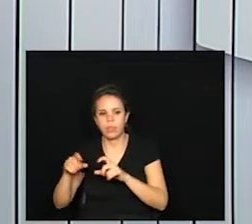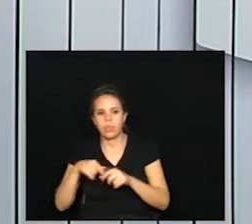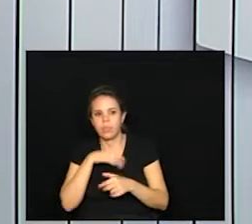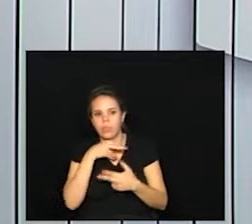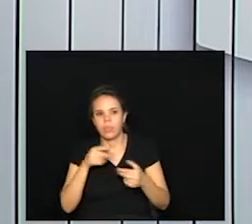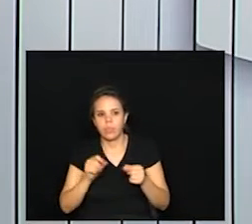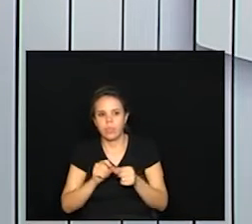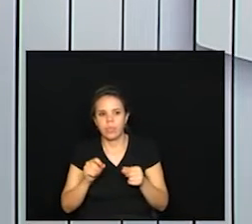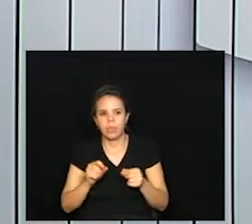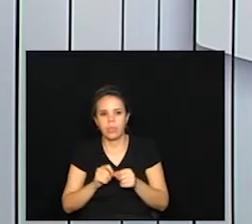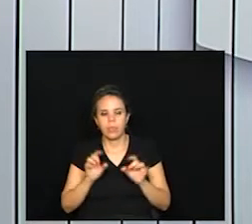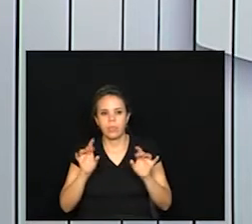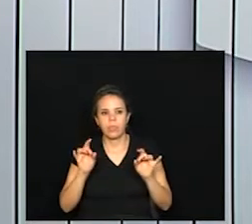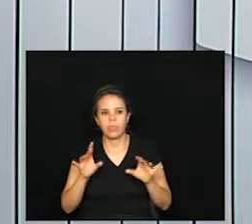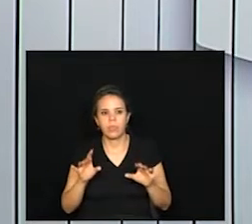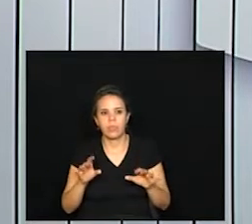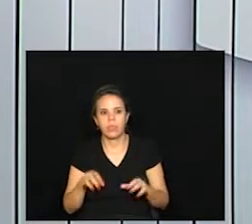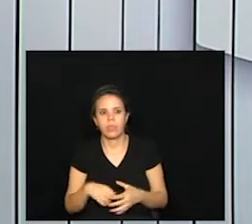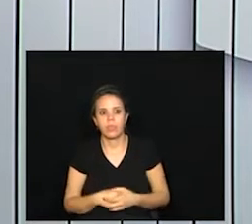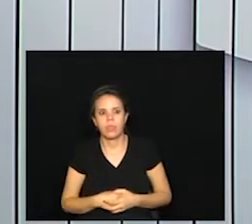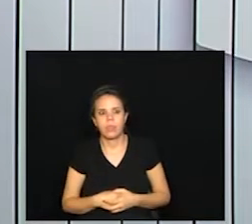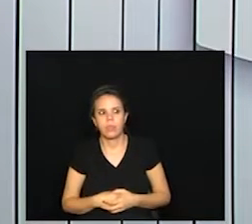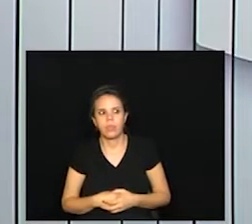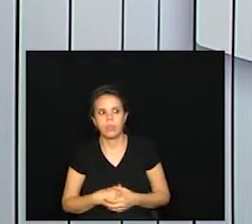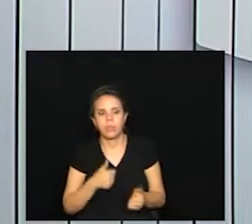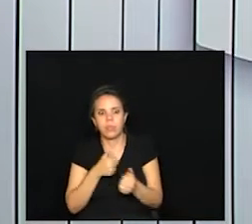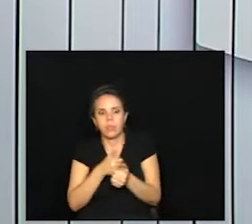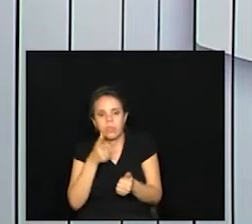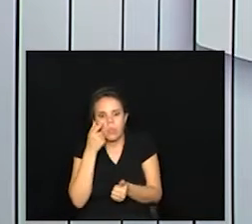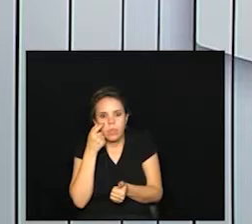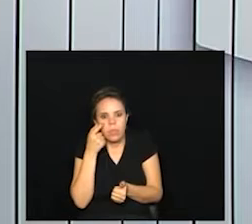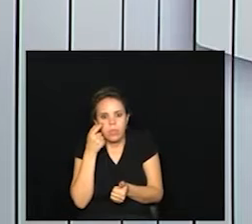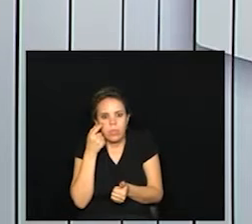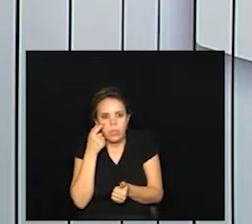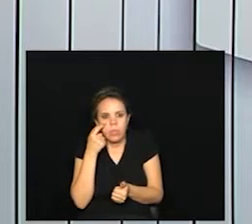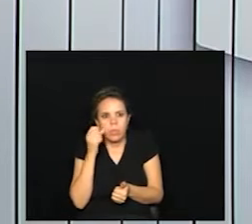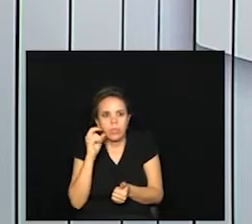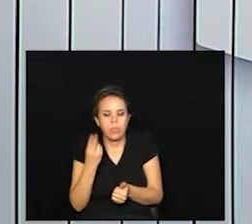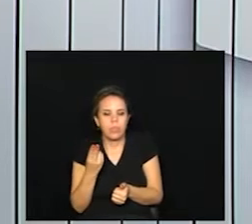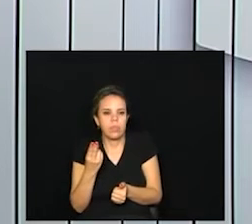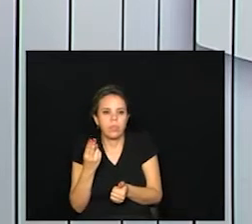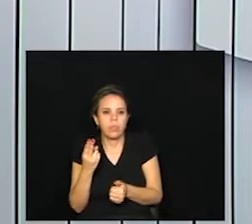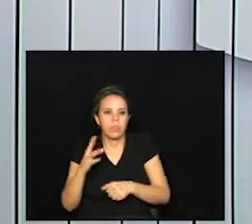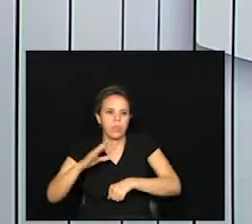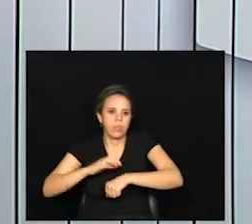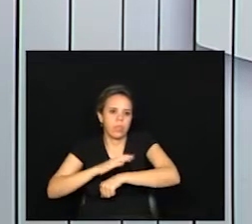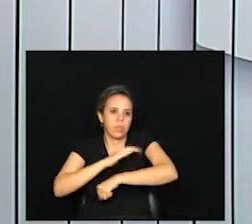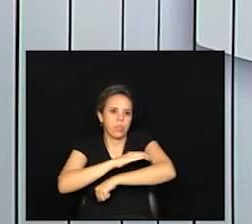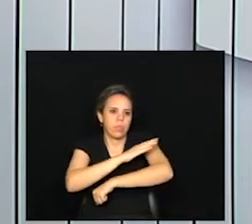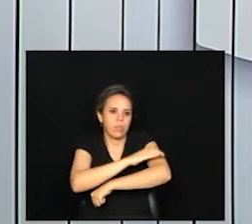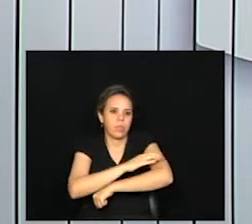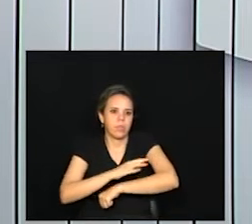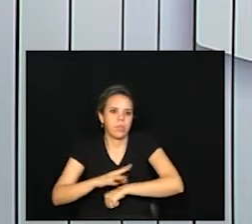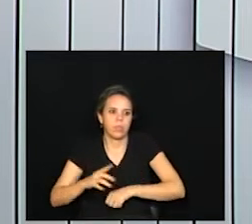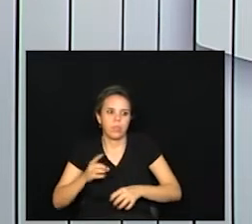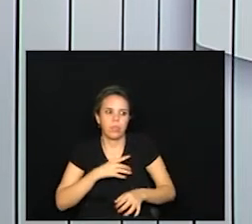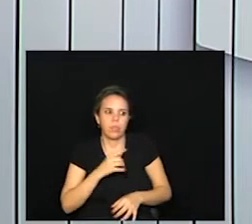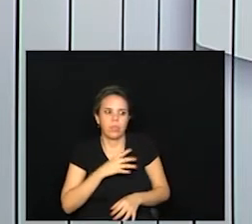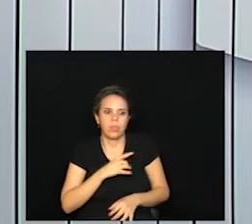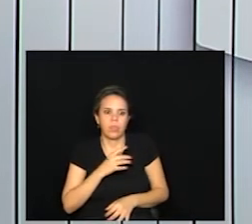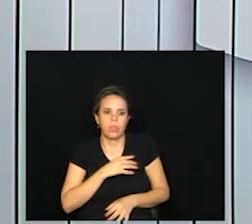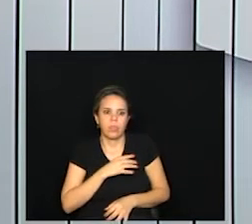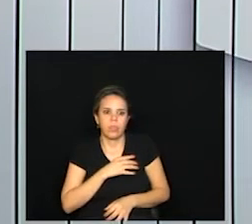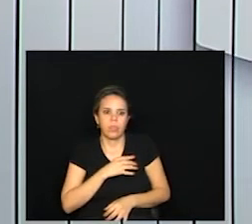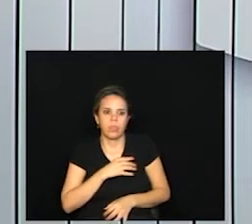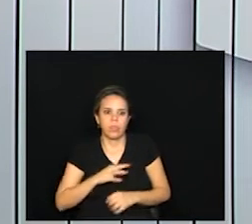de répteis mais venenosas bem de pertinho. Ou anfíbios que muita gente tem medo. Ou